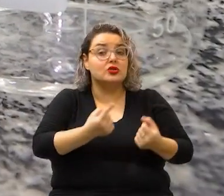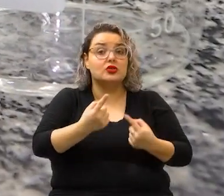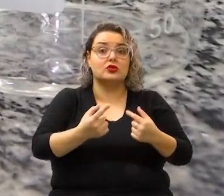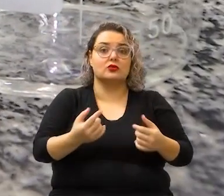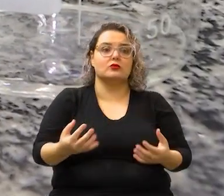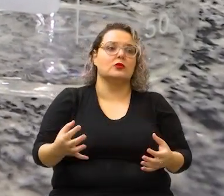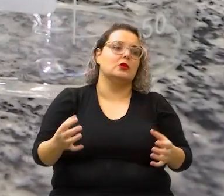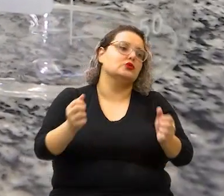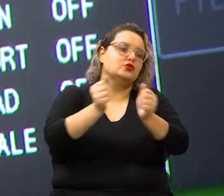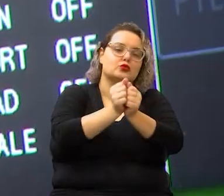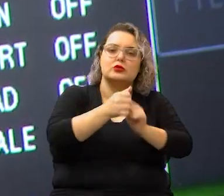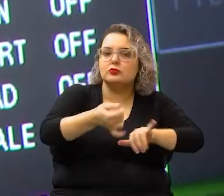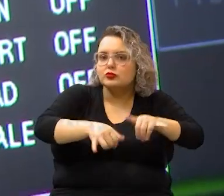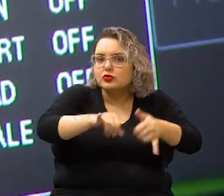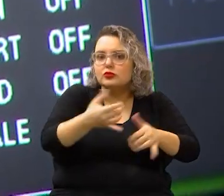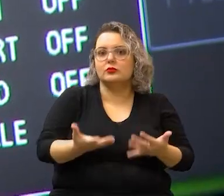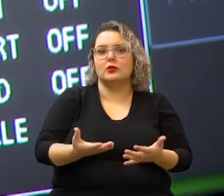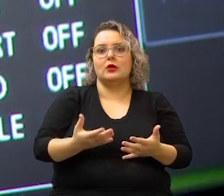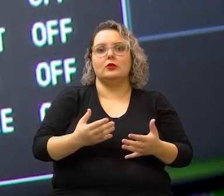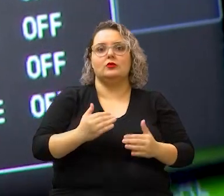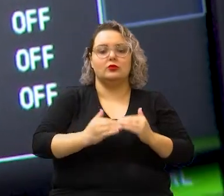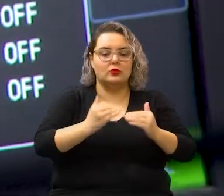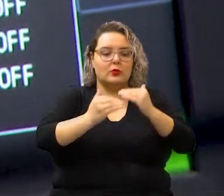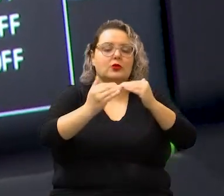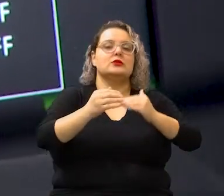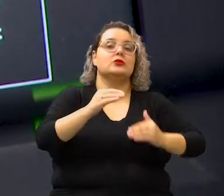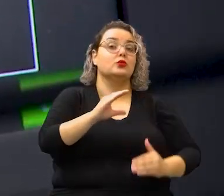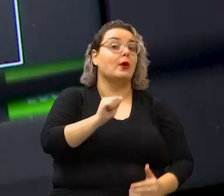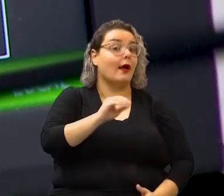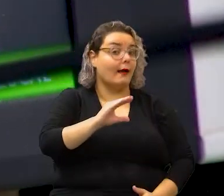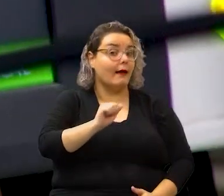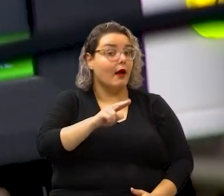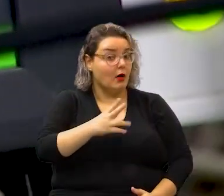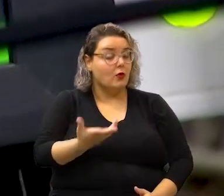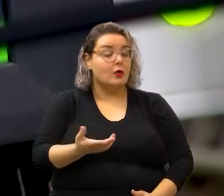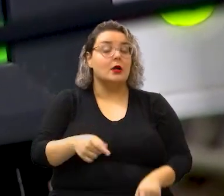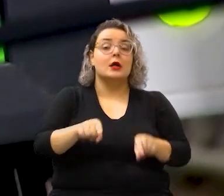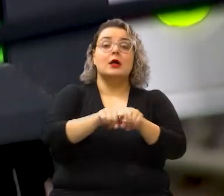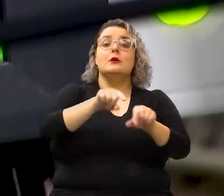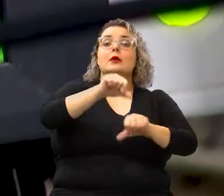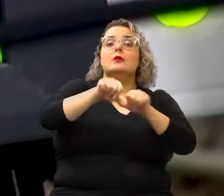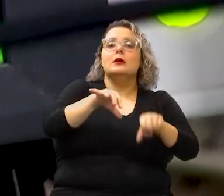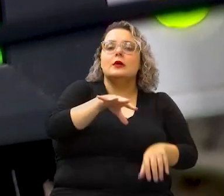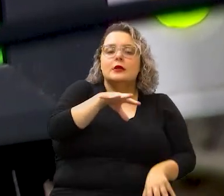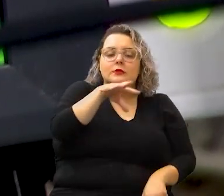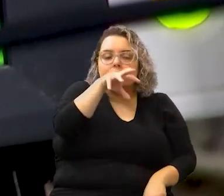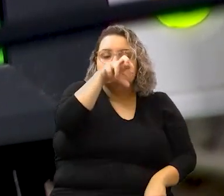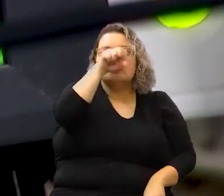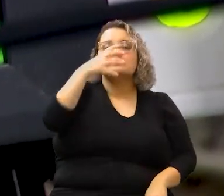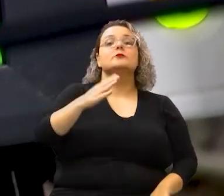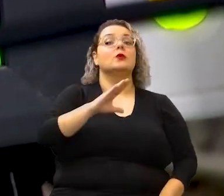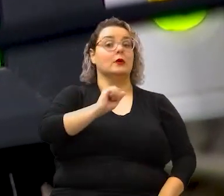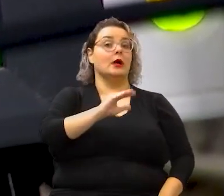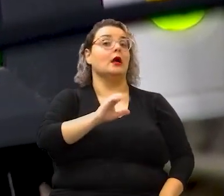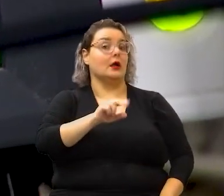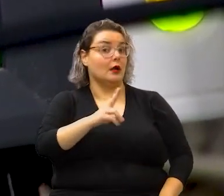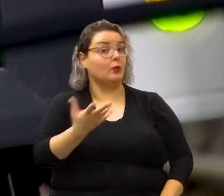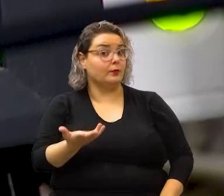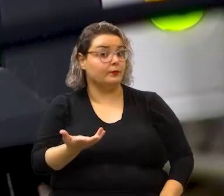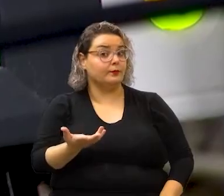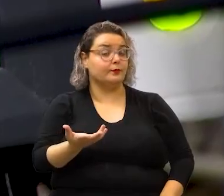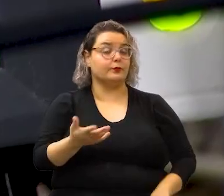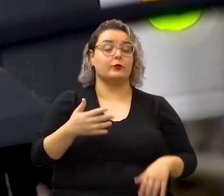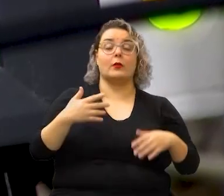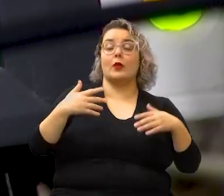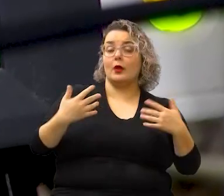em algumas ligações químicas, né, a composição do cacau, e também modificar a questão aromática do cacau,